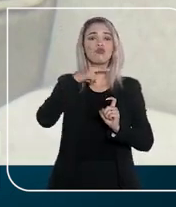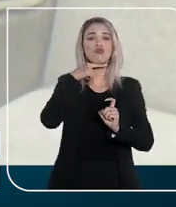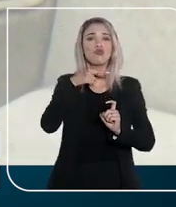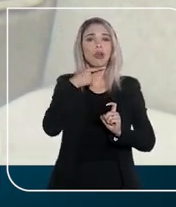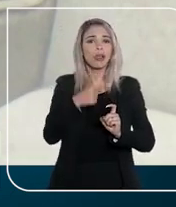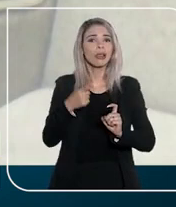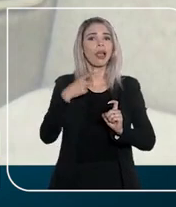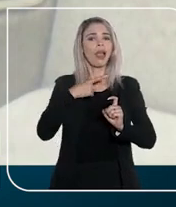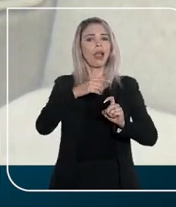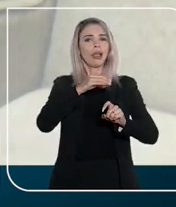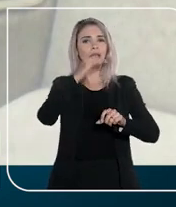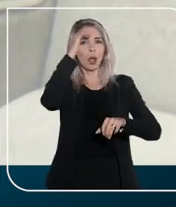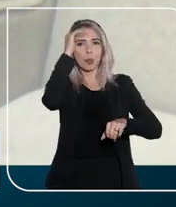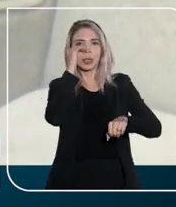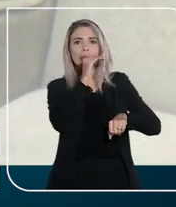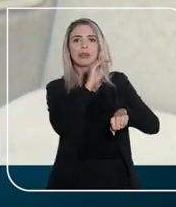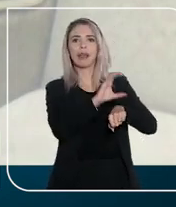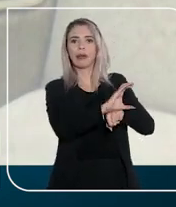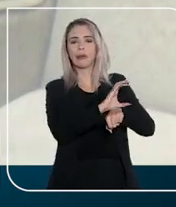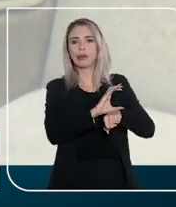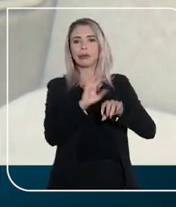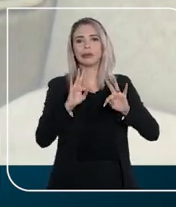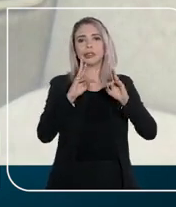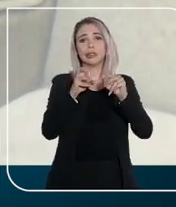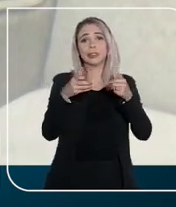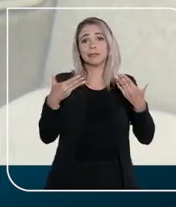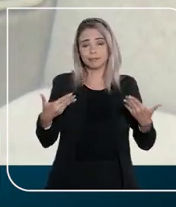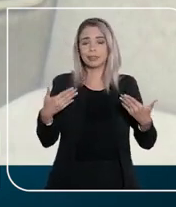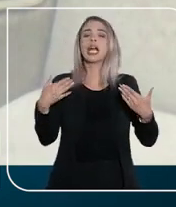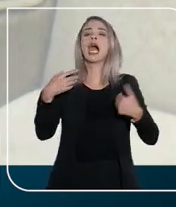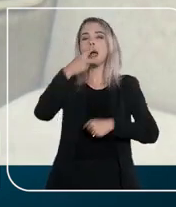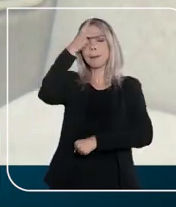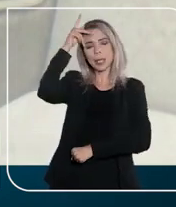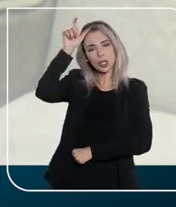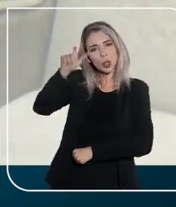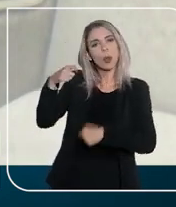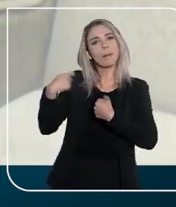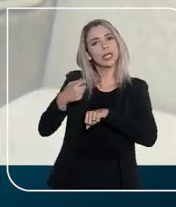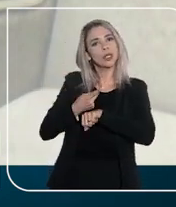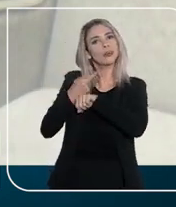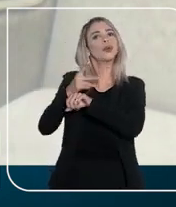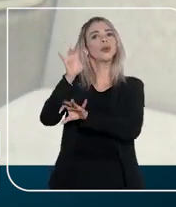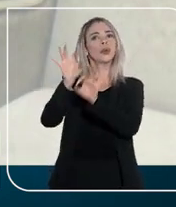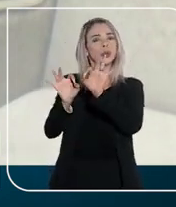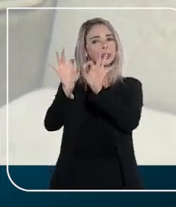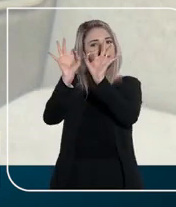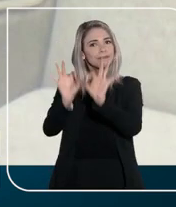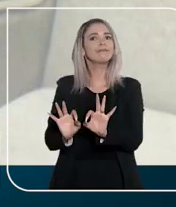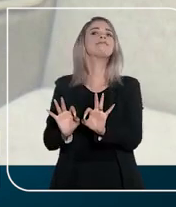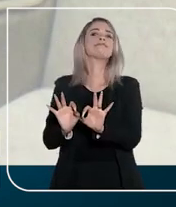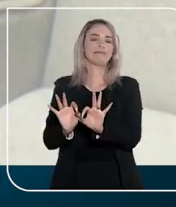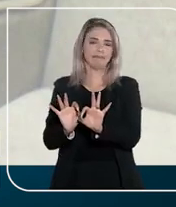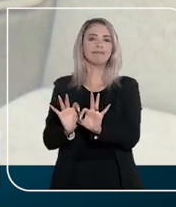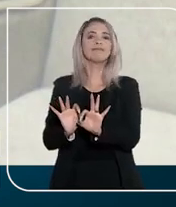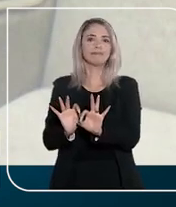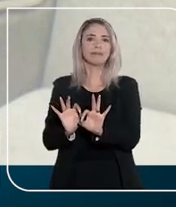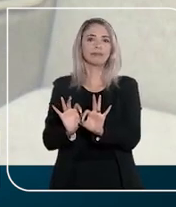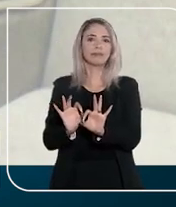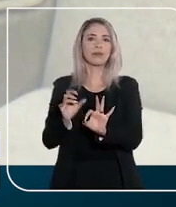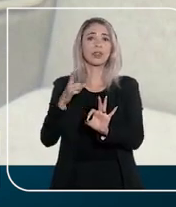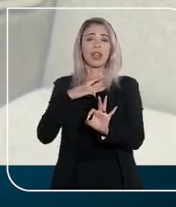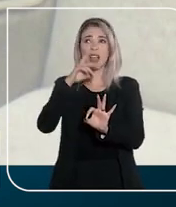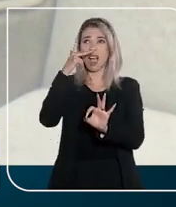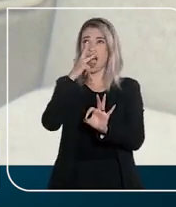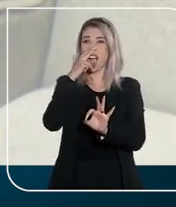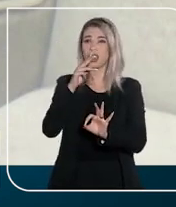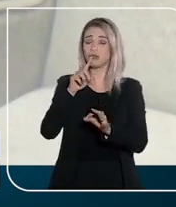dispositivos da Constituição, da legislação, os candidatos devem, sim, procurar o Poder Judiciário. Eu diria que, na ordem, pelo menos 3 grandes